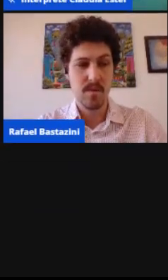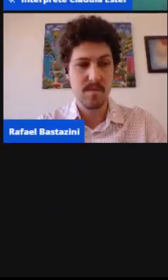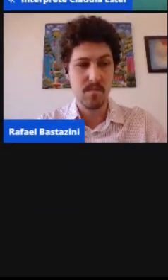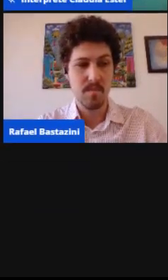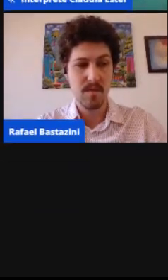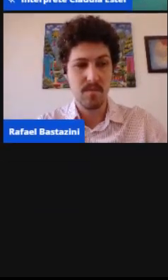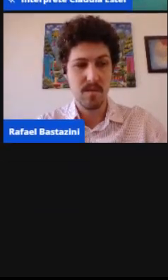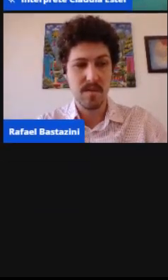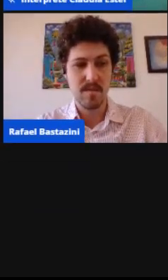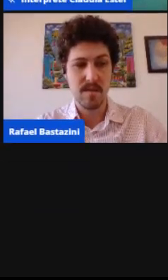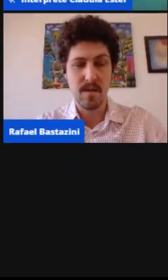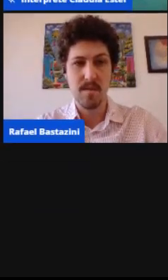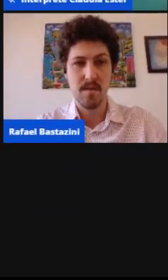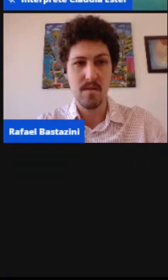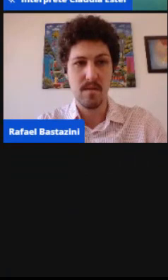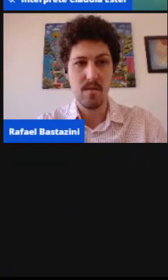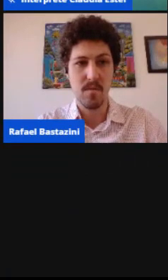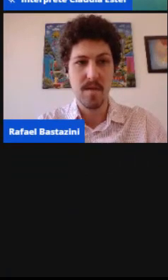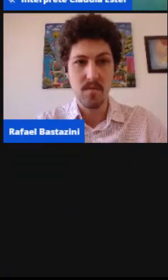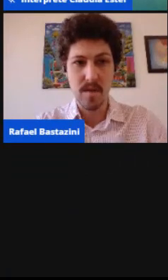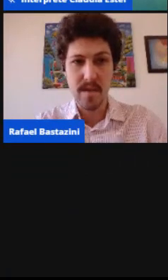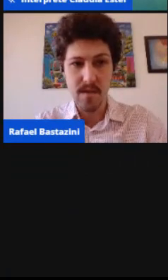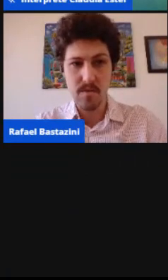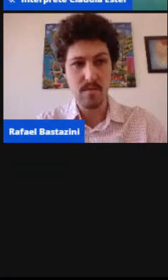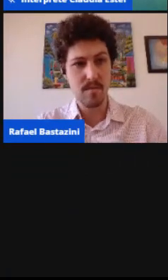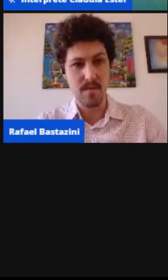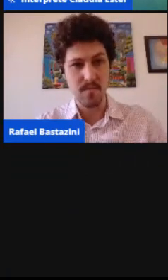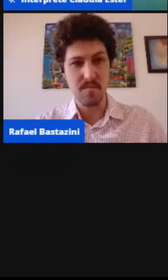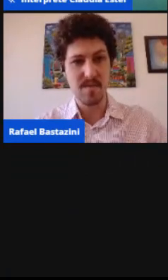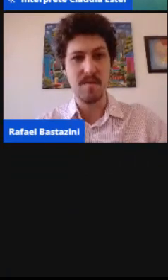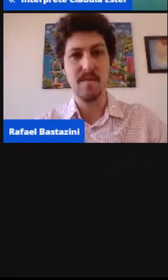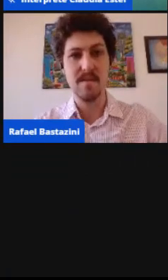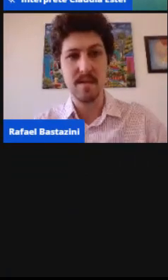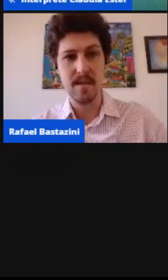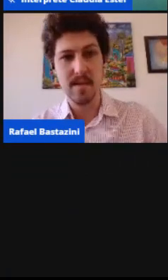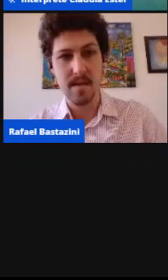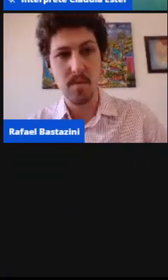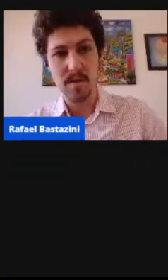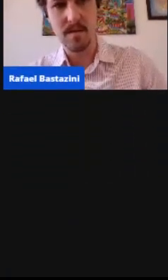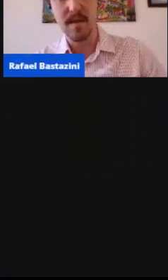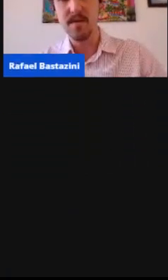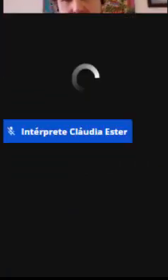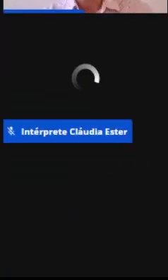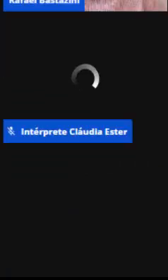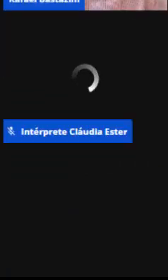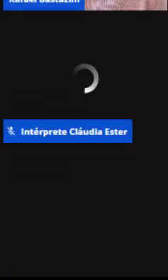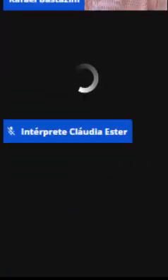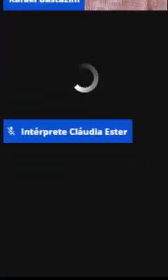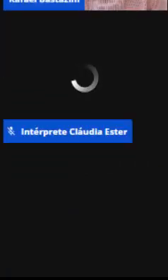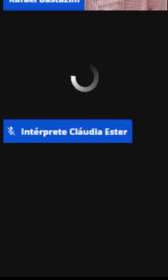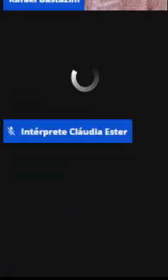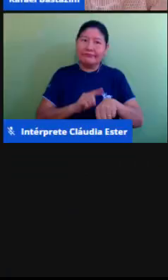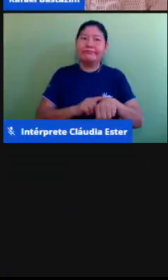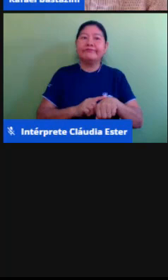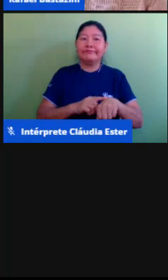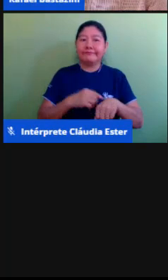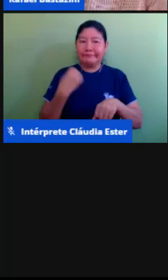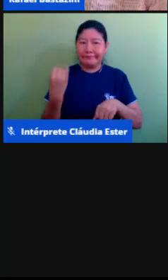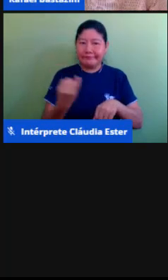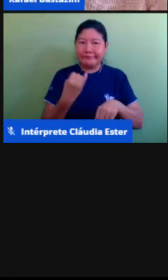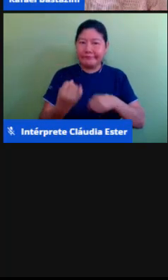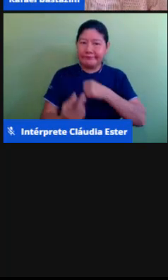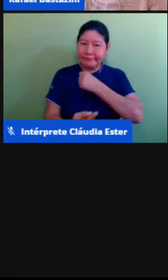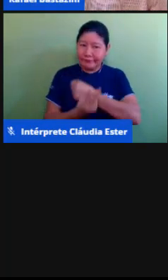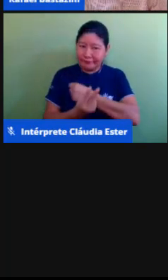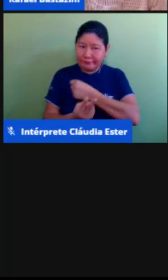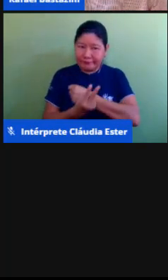né? Esse momento a gente sabe que é um momento crítico, estamos mais uma vez aqui remotamente. Espero que seja